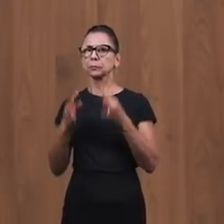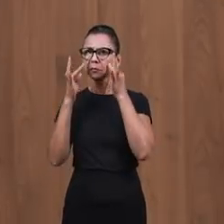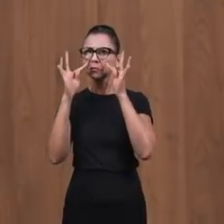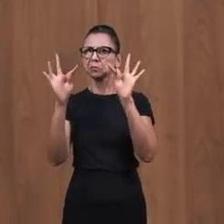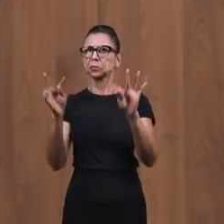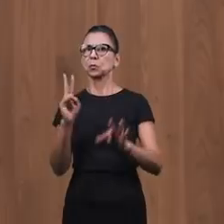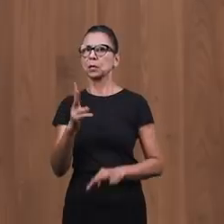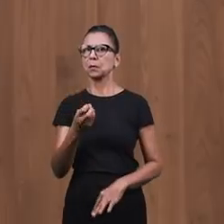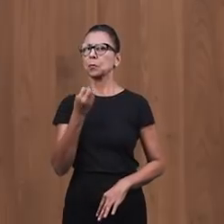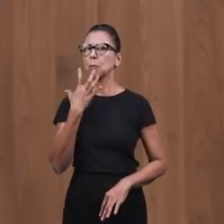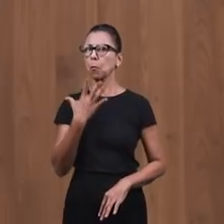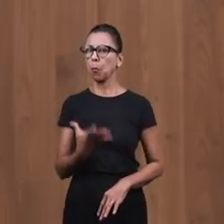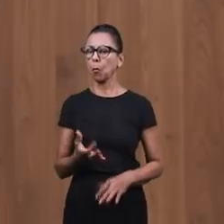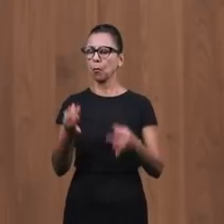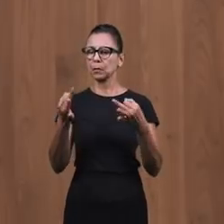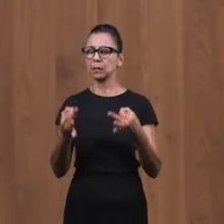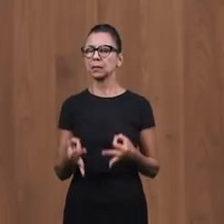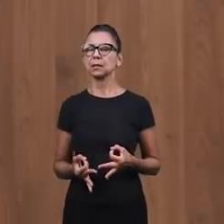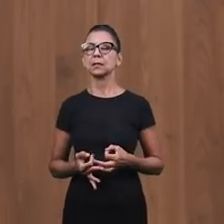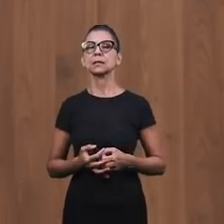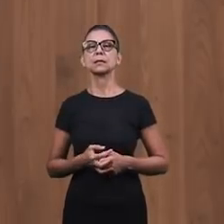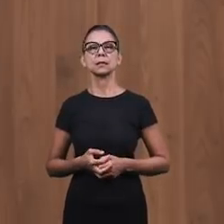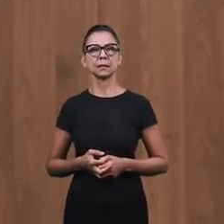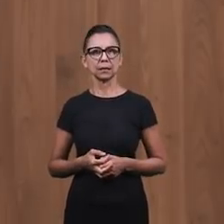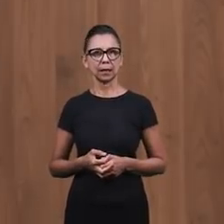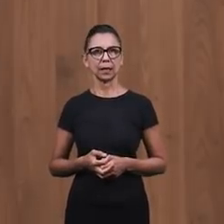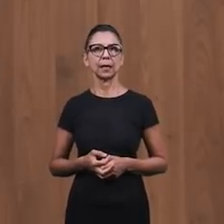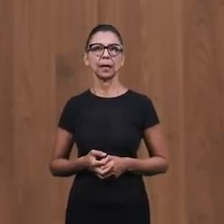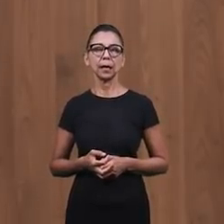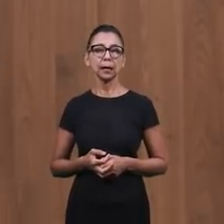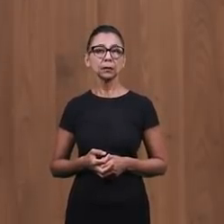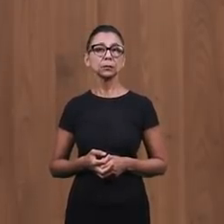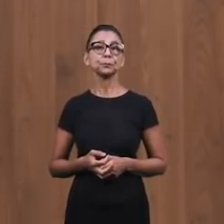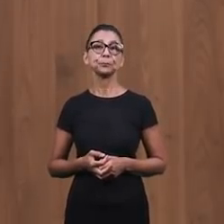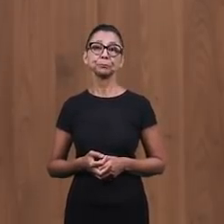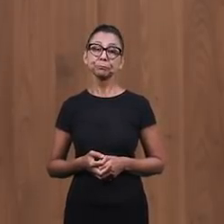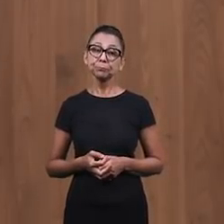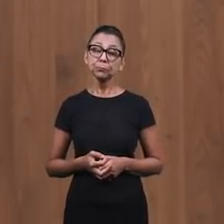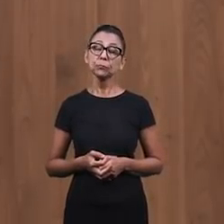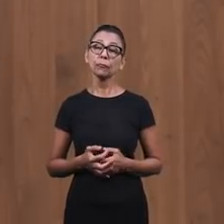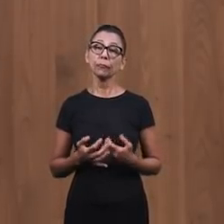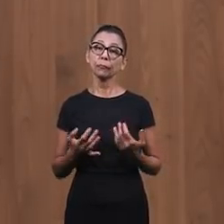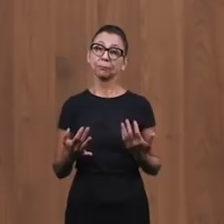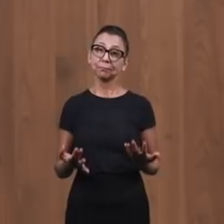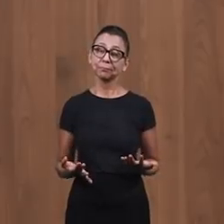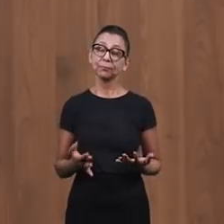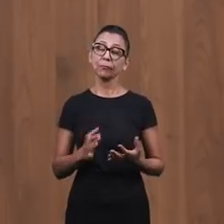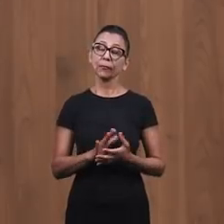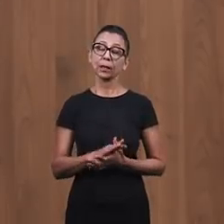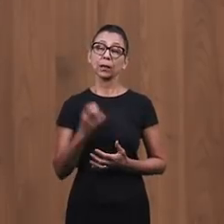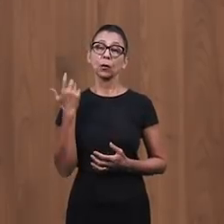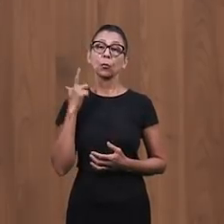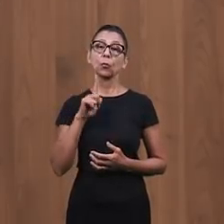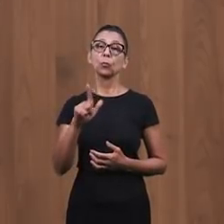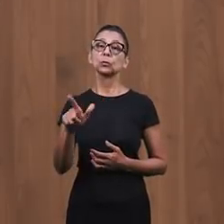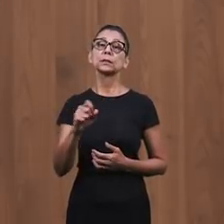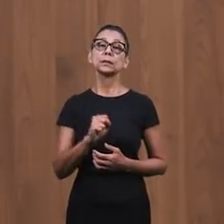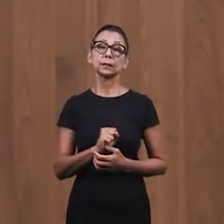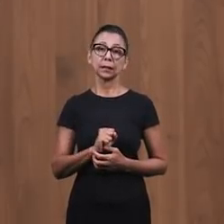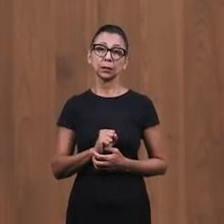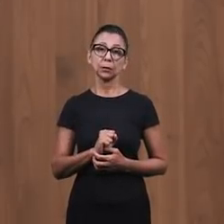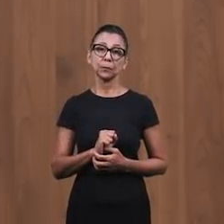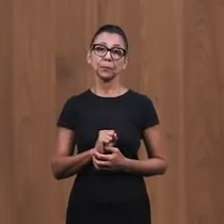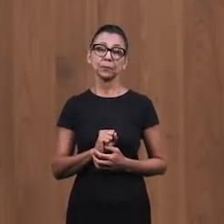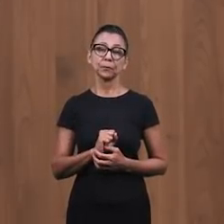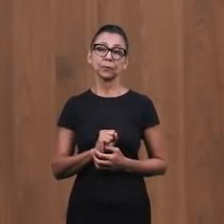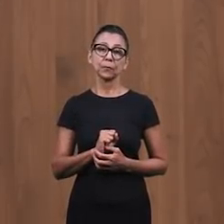José ali dava bom testemunho. E da mesma forma que ele alcançou graça perante os olhos de Potifar, ele